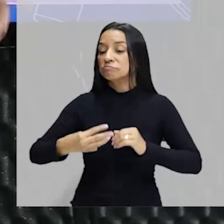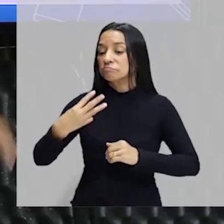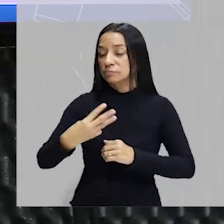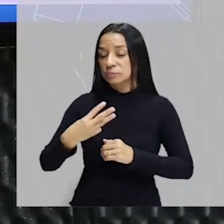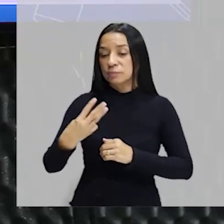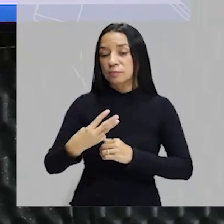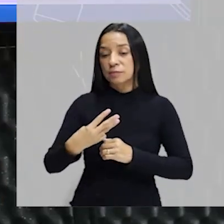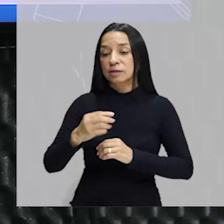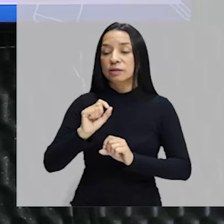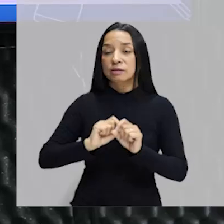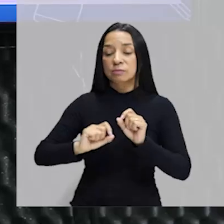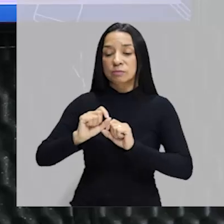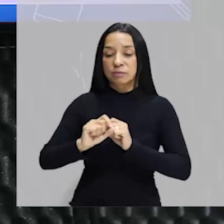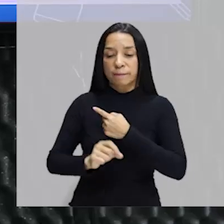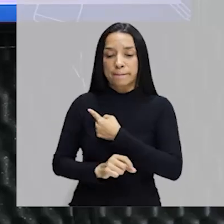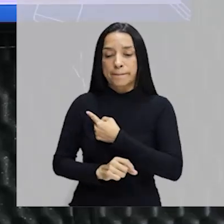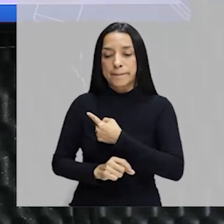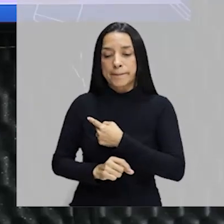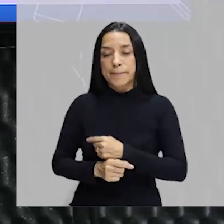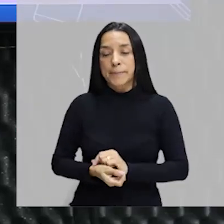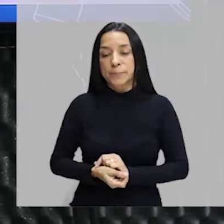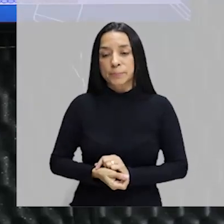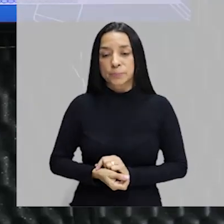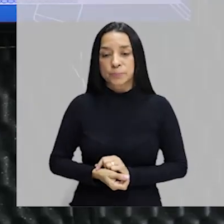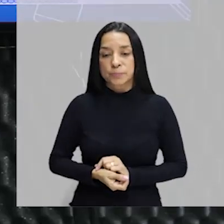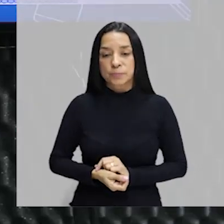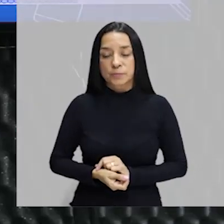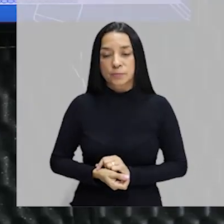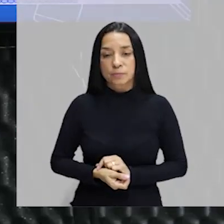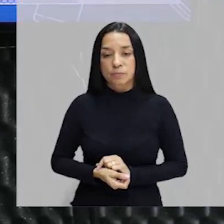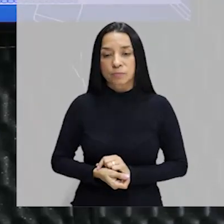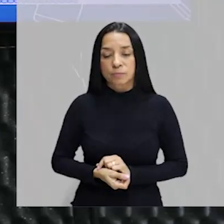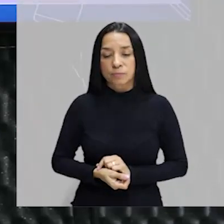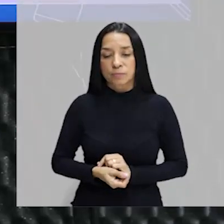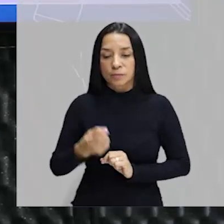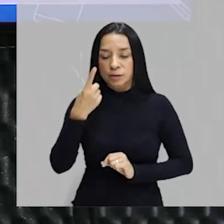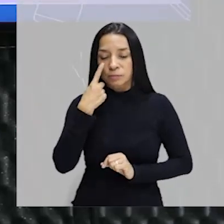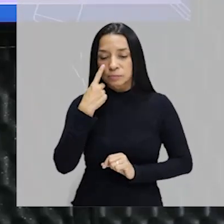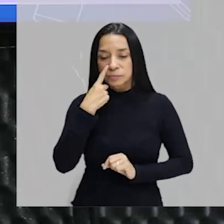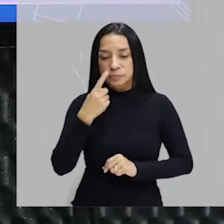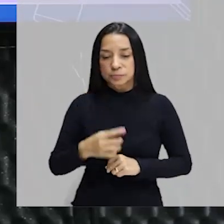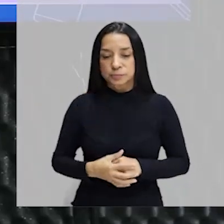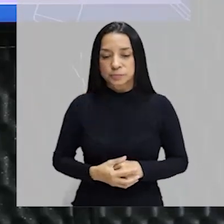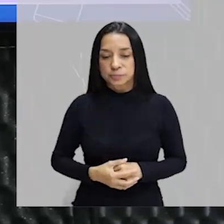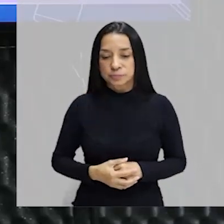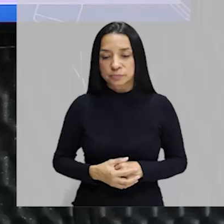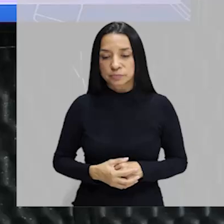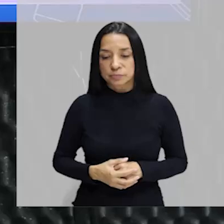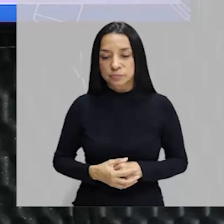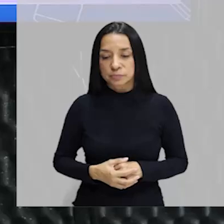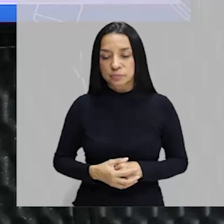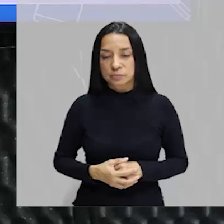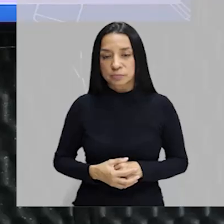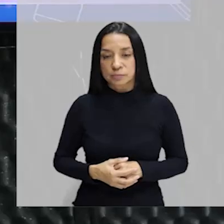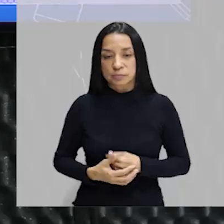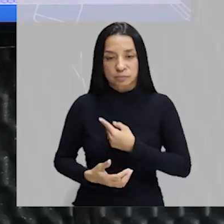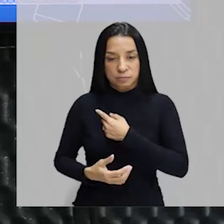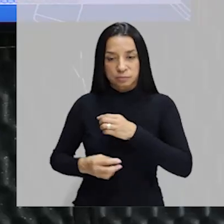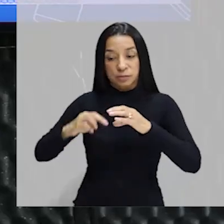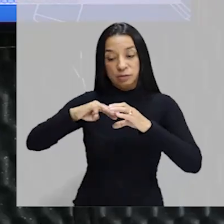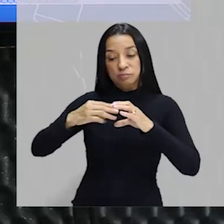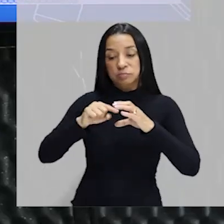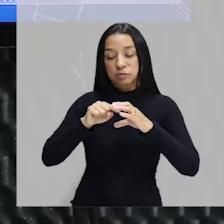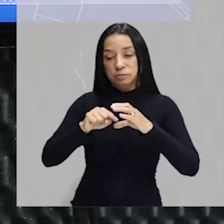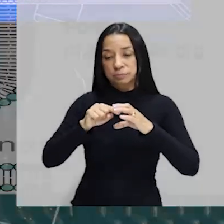cadeia transportadora de elétrons. Então, vamos lá. Isso aqui, ó, essas cristas aqui estão